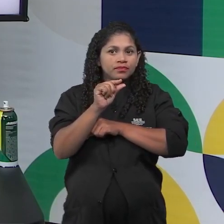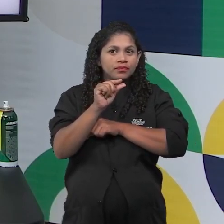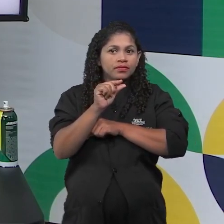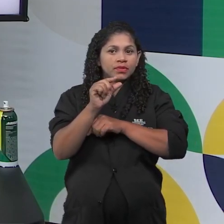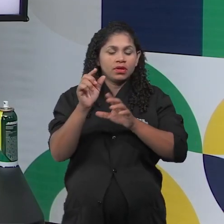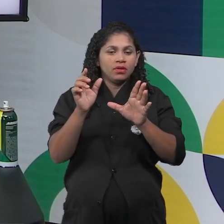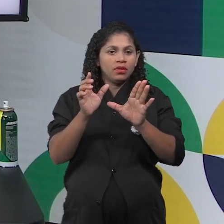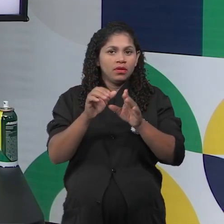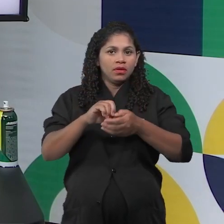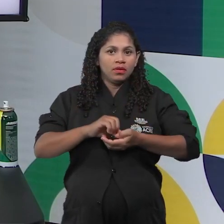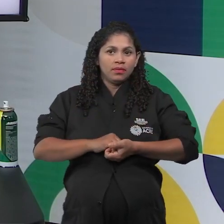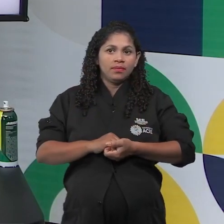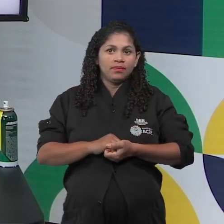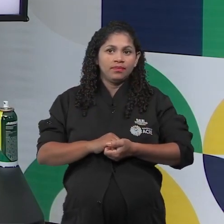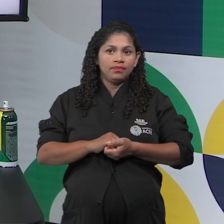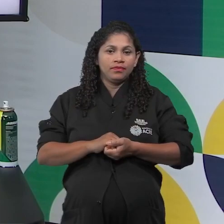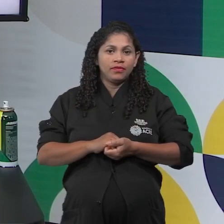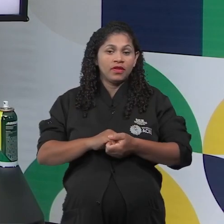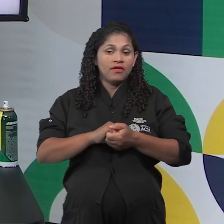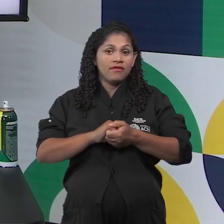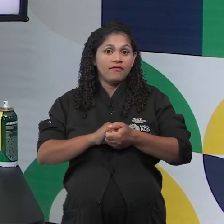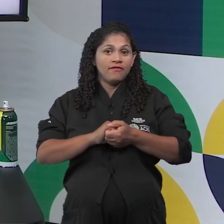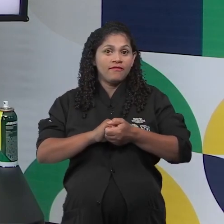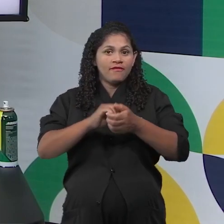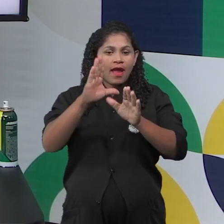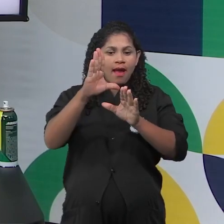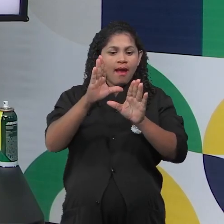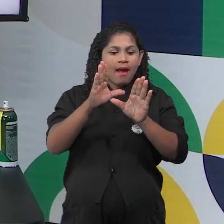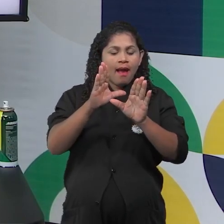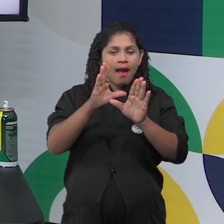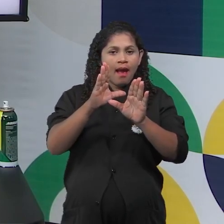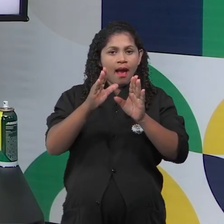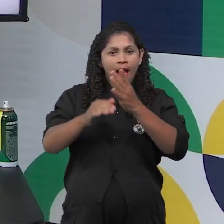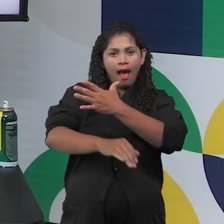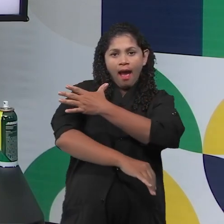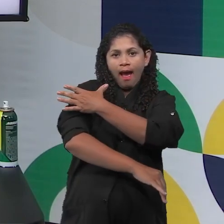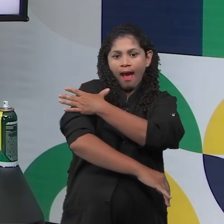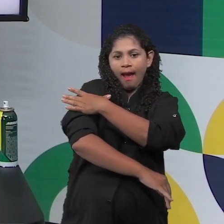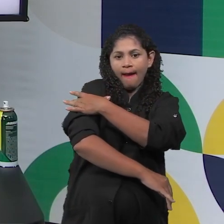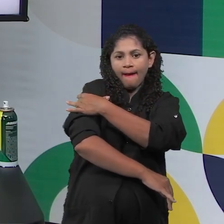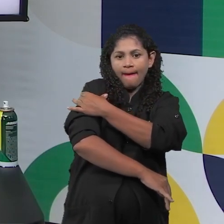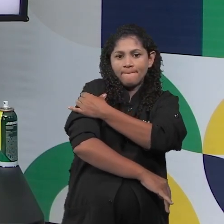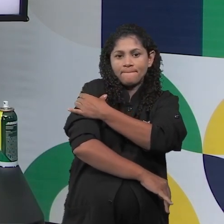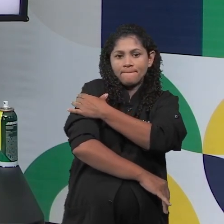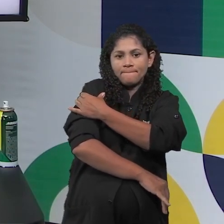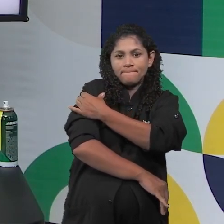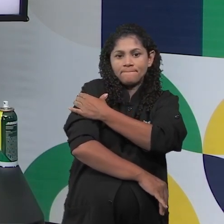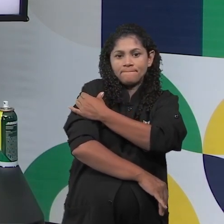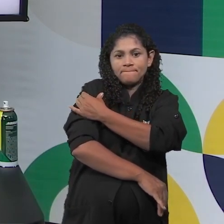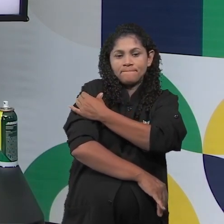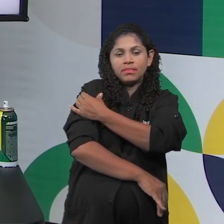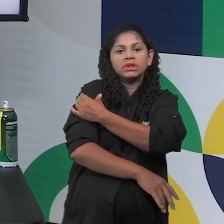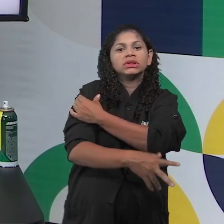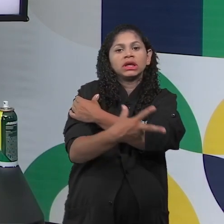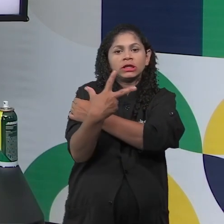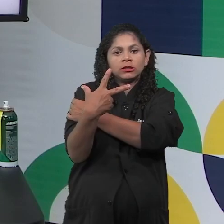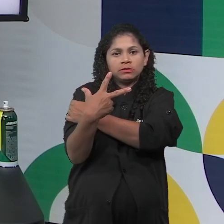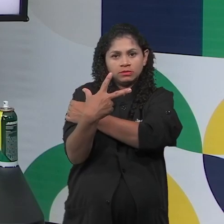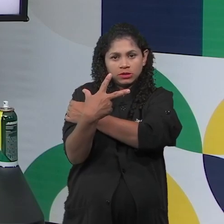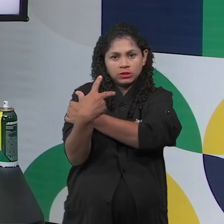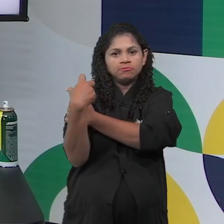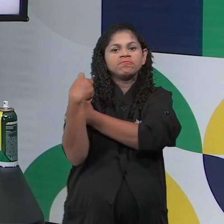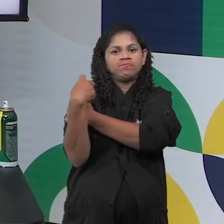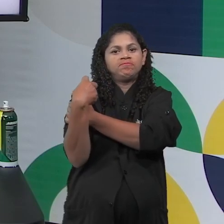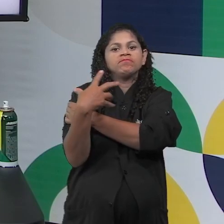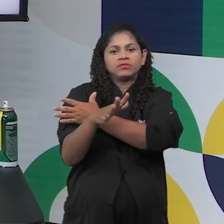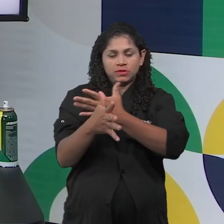fazer uma prega e vai, no ângulo de 45 graus, colocar esse medicamento na parte subcutânea ali